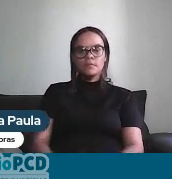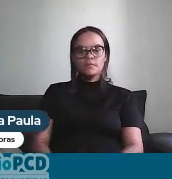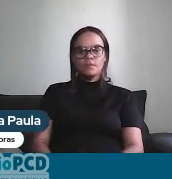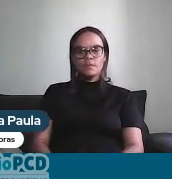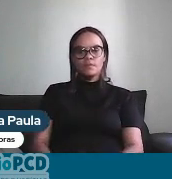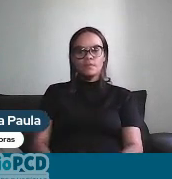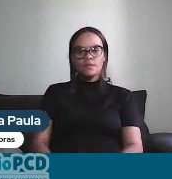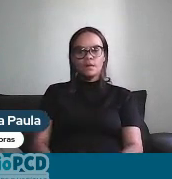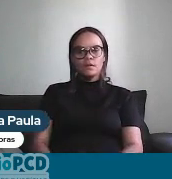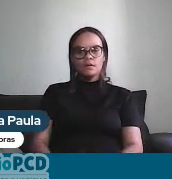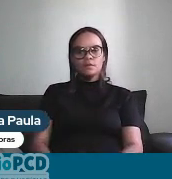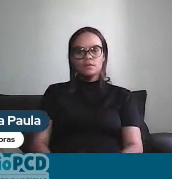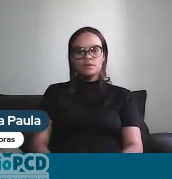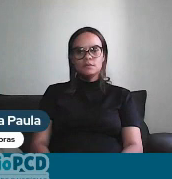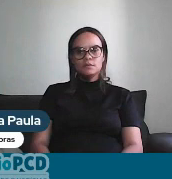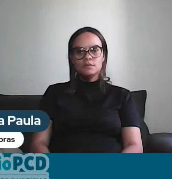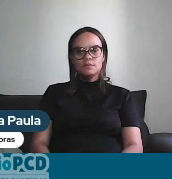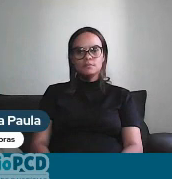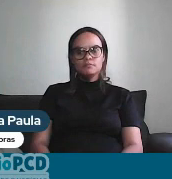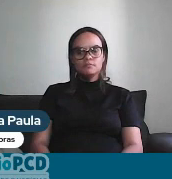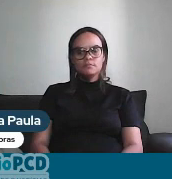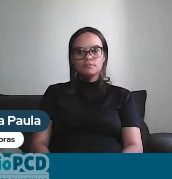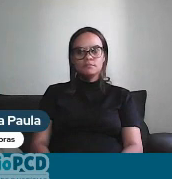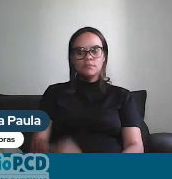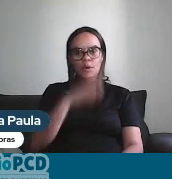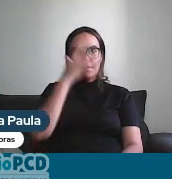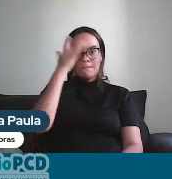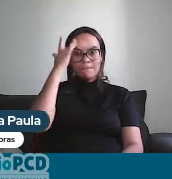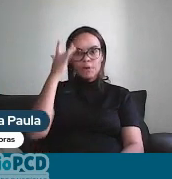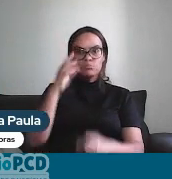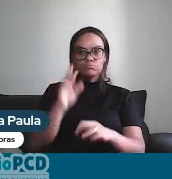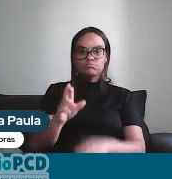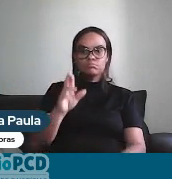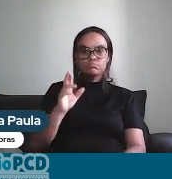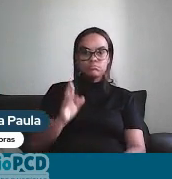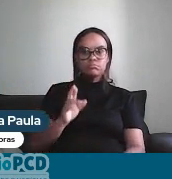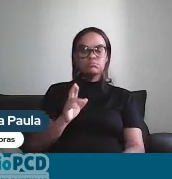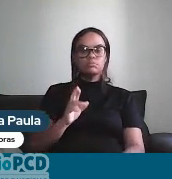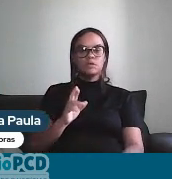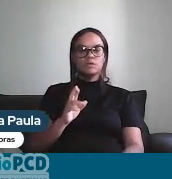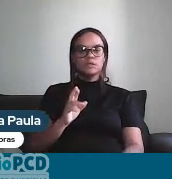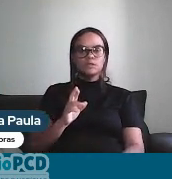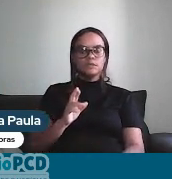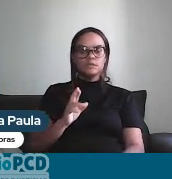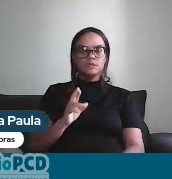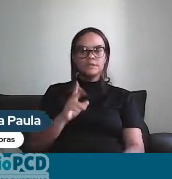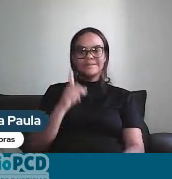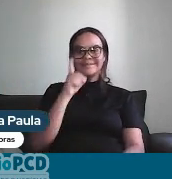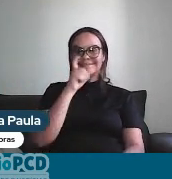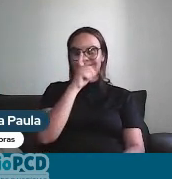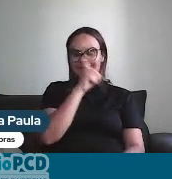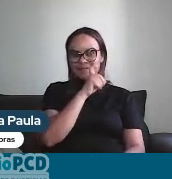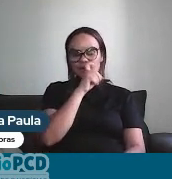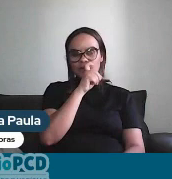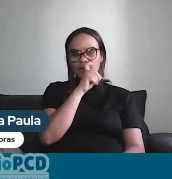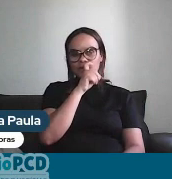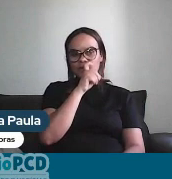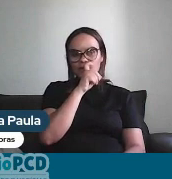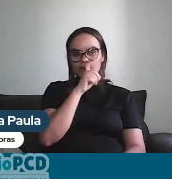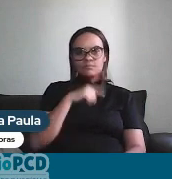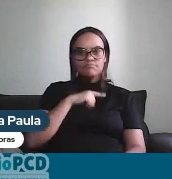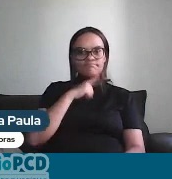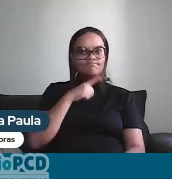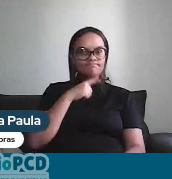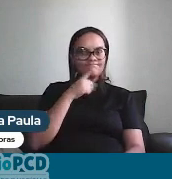só considera as pessoas que responderam grande dificuldade ou não consegue de